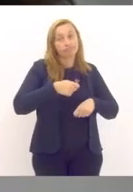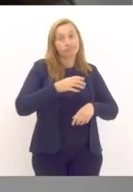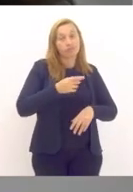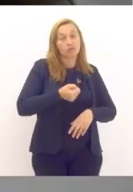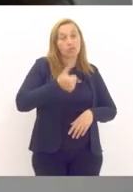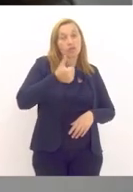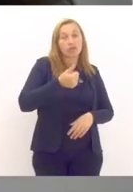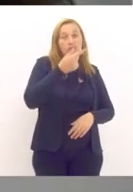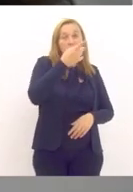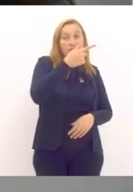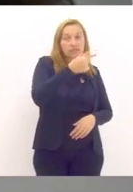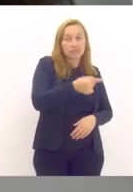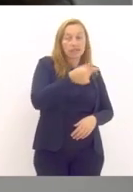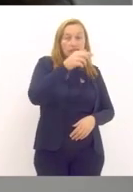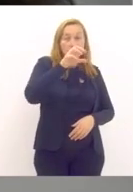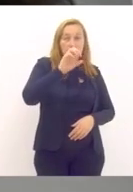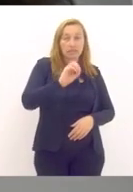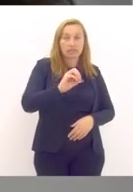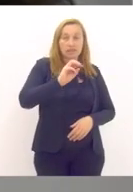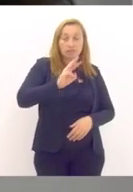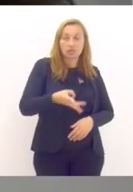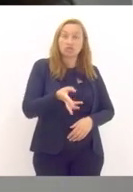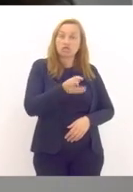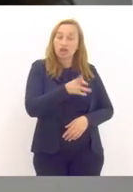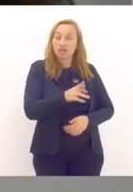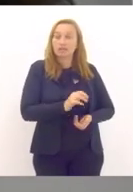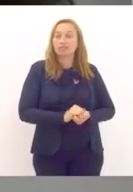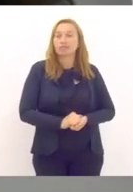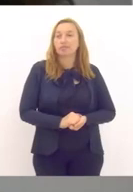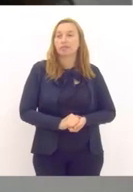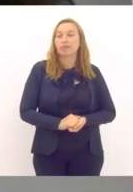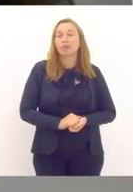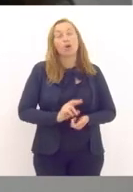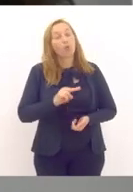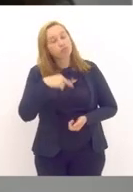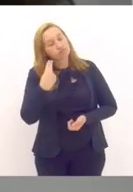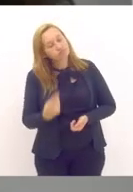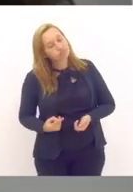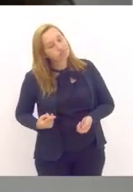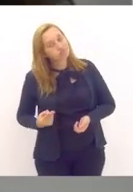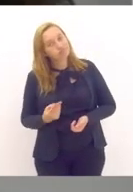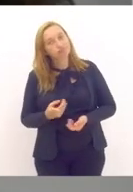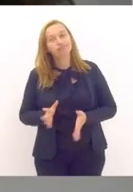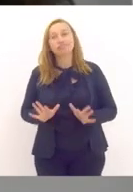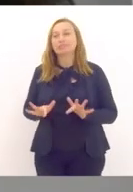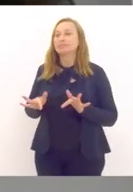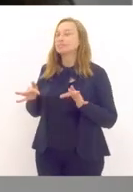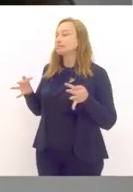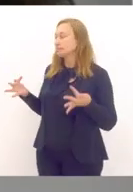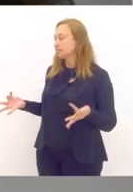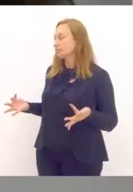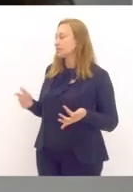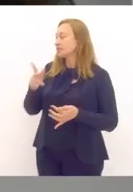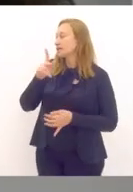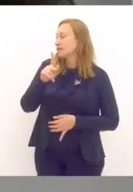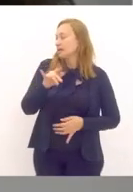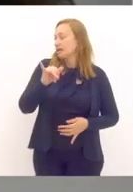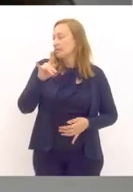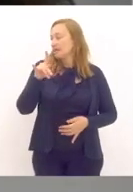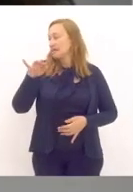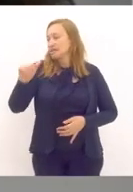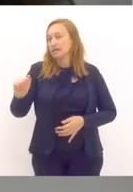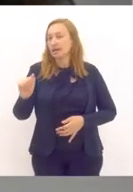70 bilhões de reais, ou IPCA puro, ou simplesmente o IPCA mais